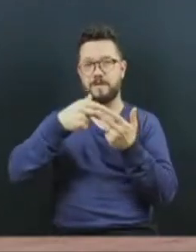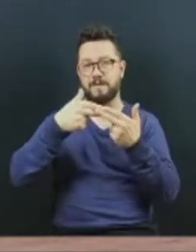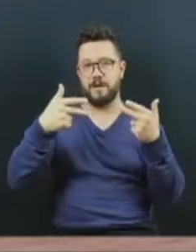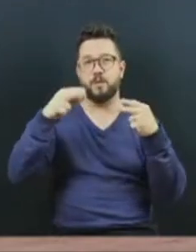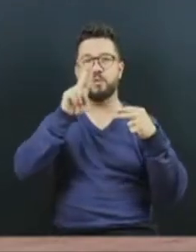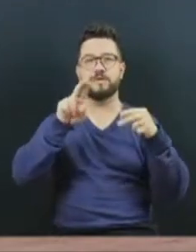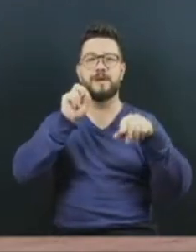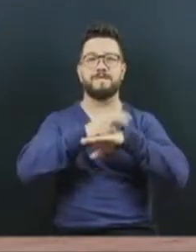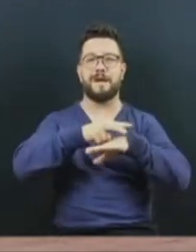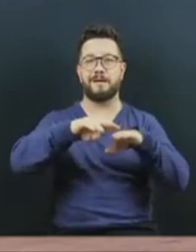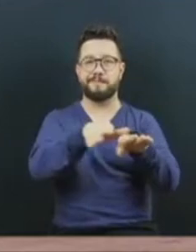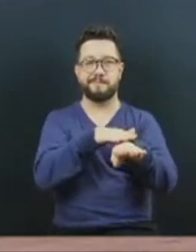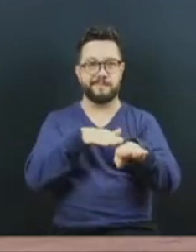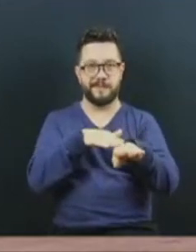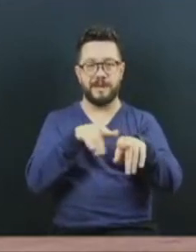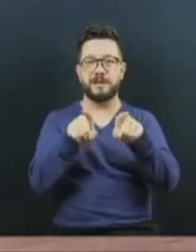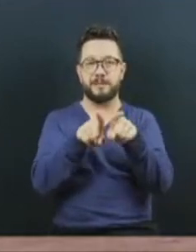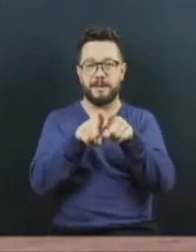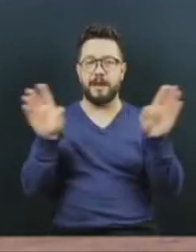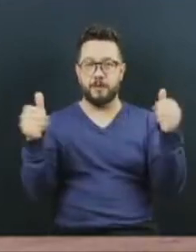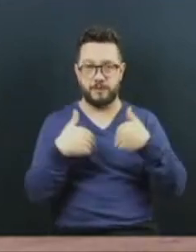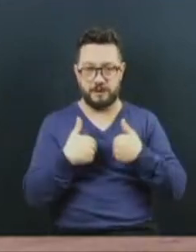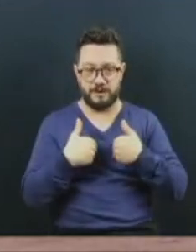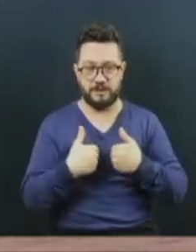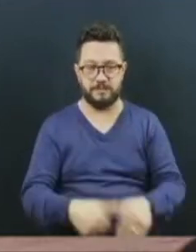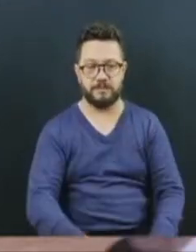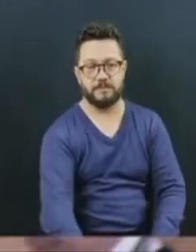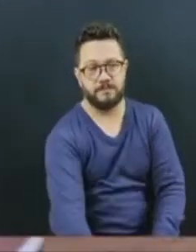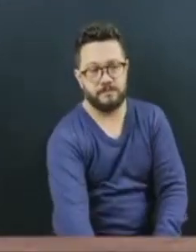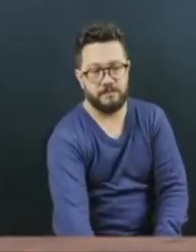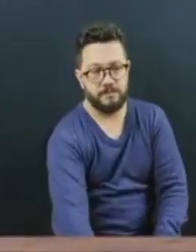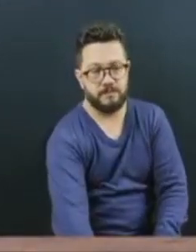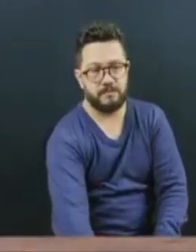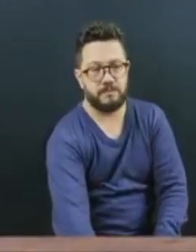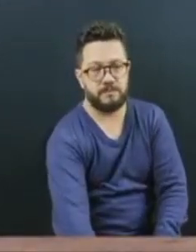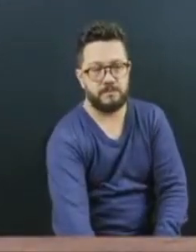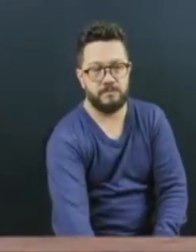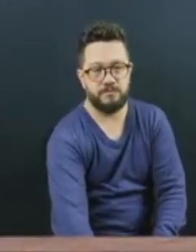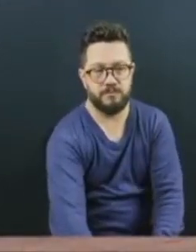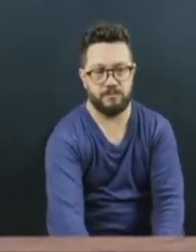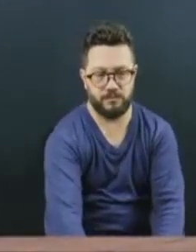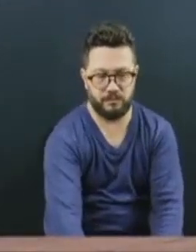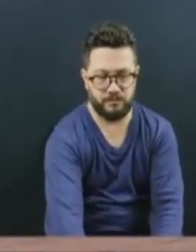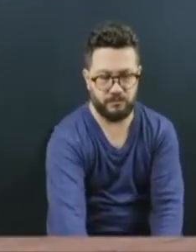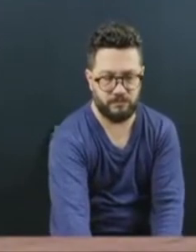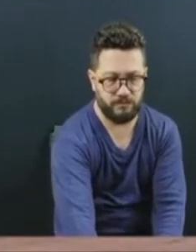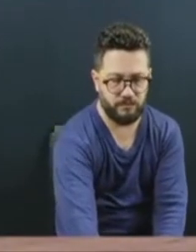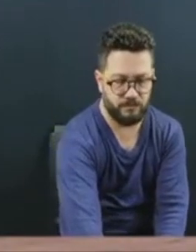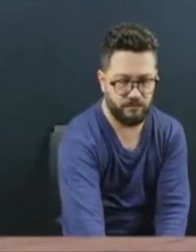também Pessoas com Transtorno do aspecto autista independentemente do comprometimento de mobilidade